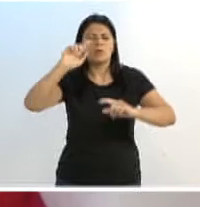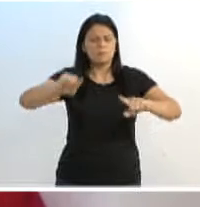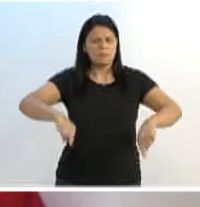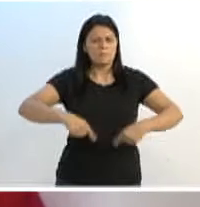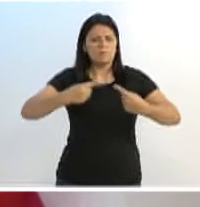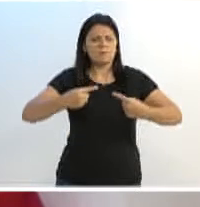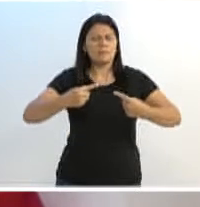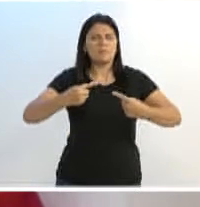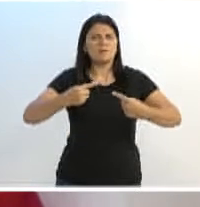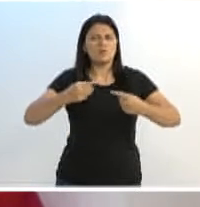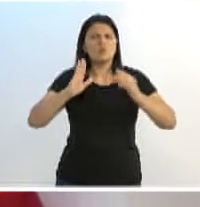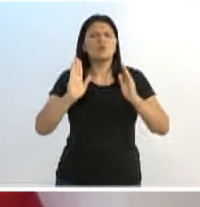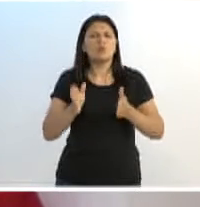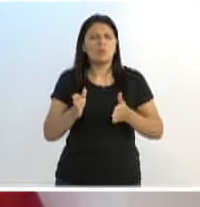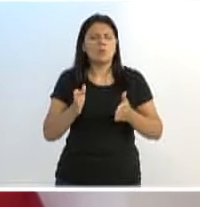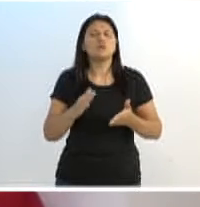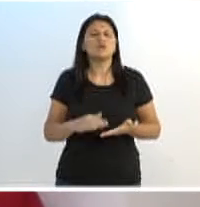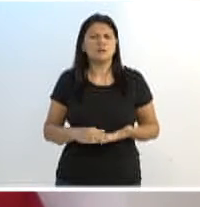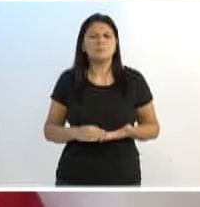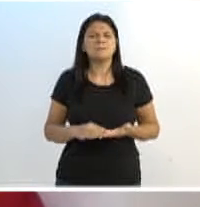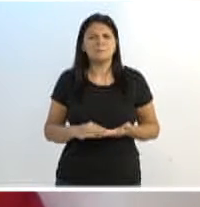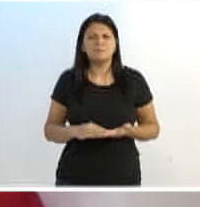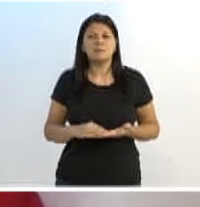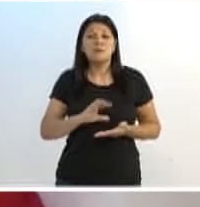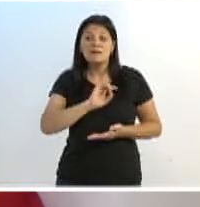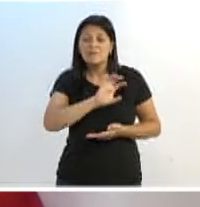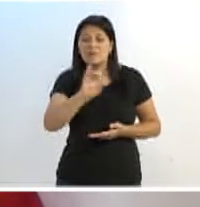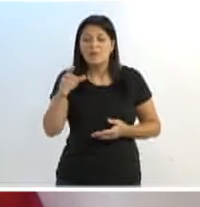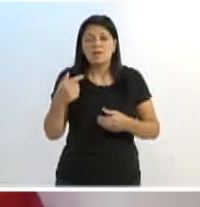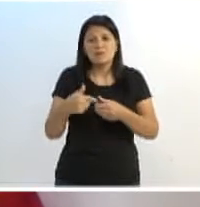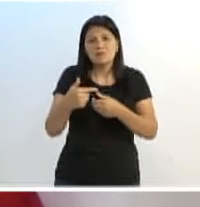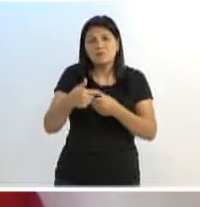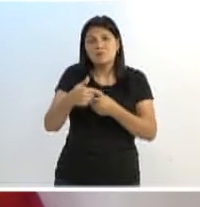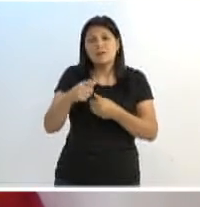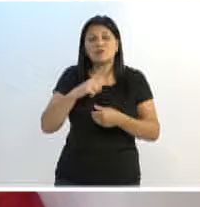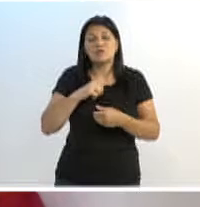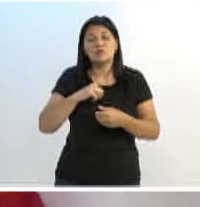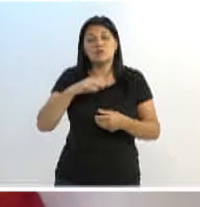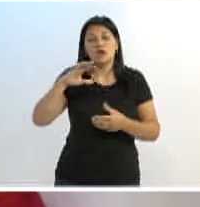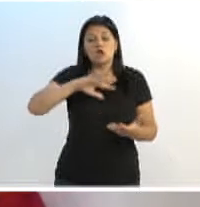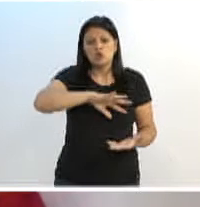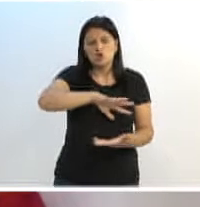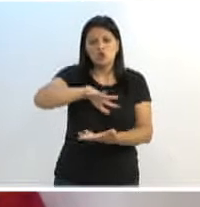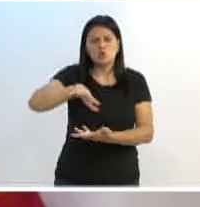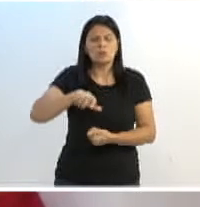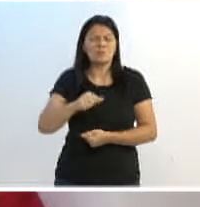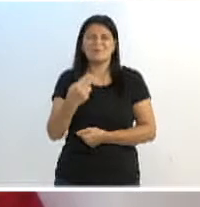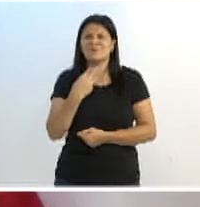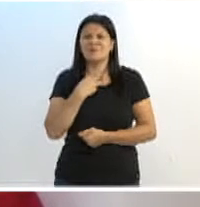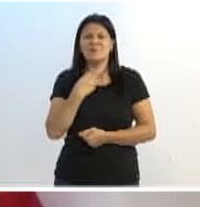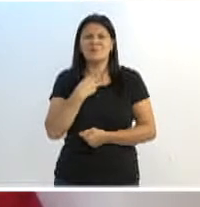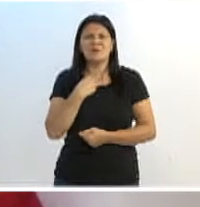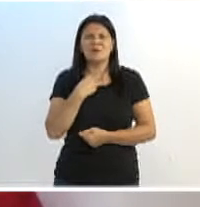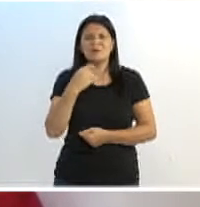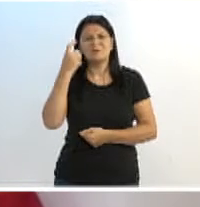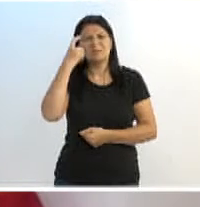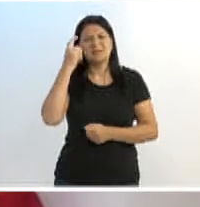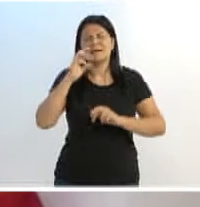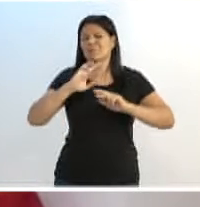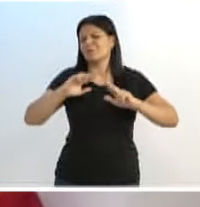XXI, que estão colocados para todas as cidades do planeta. E aqui a gente não pode pensar de uma forma